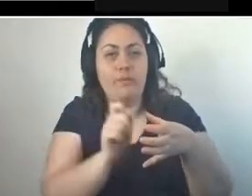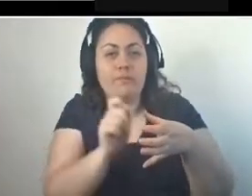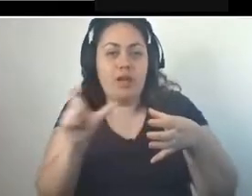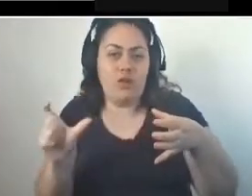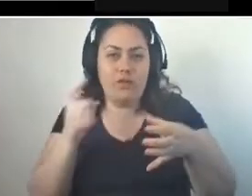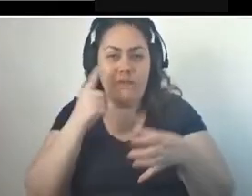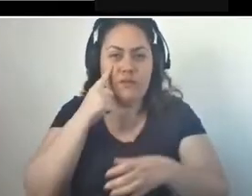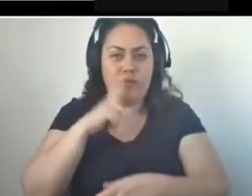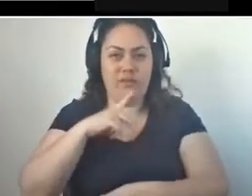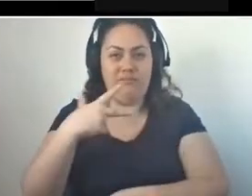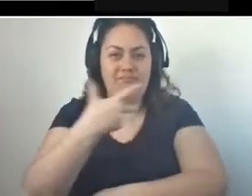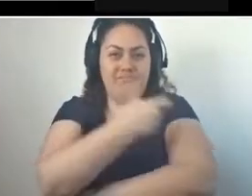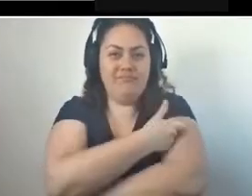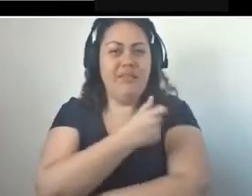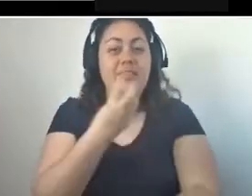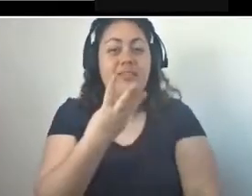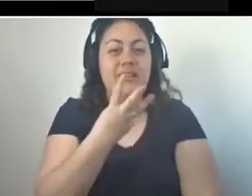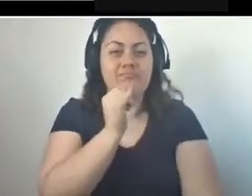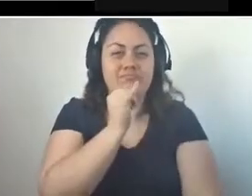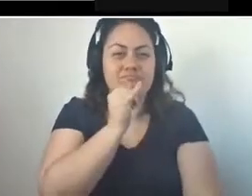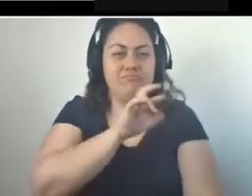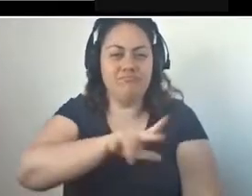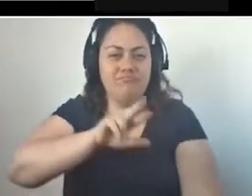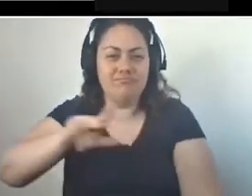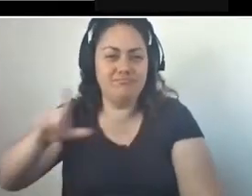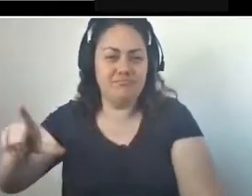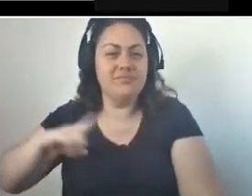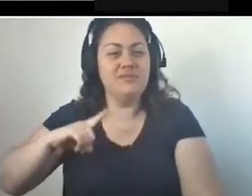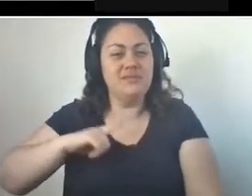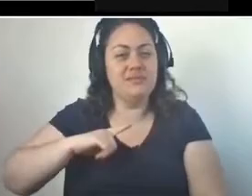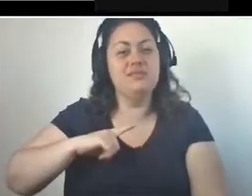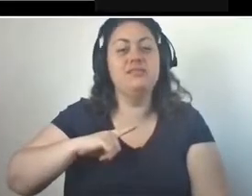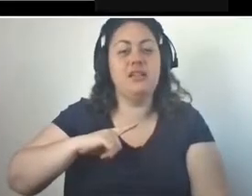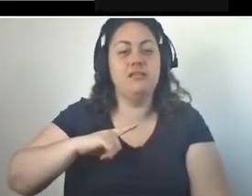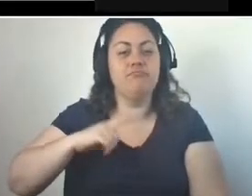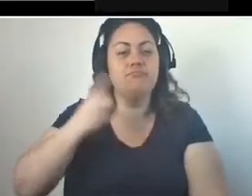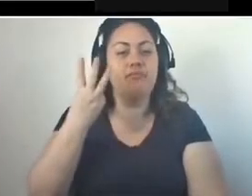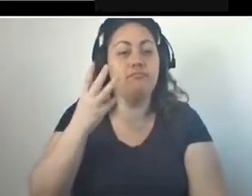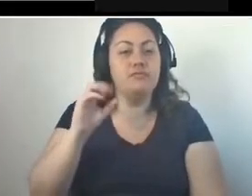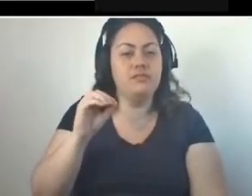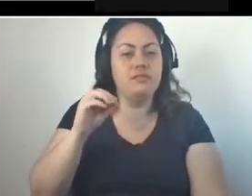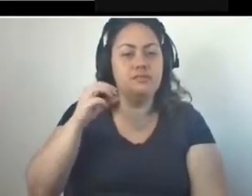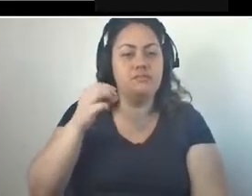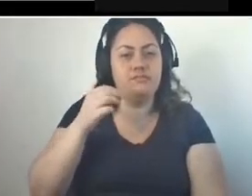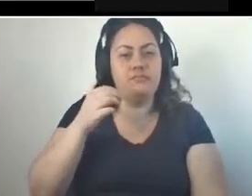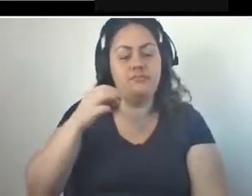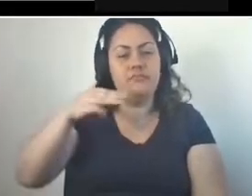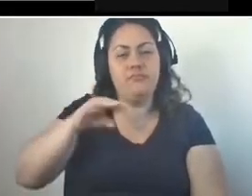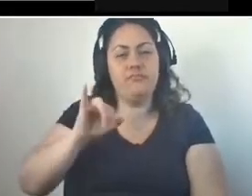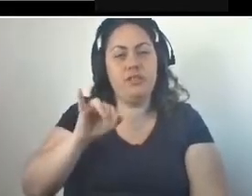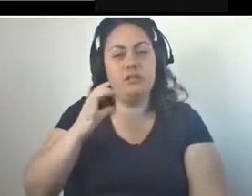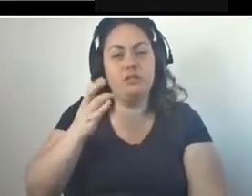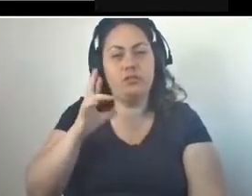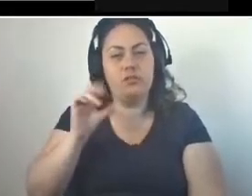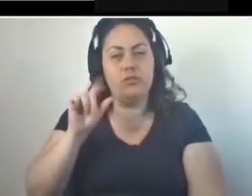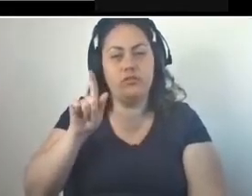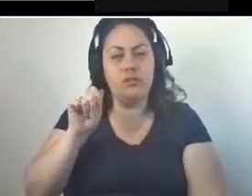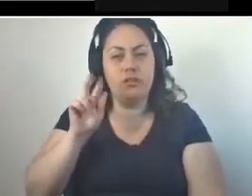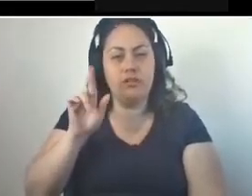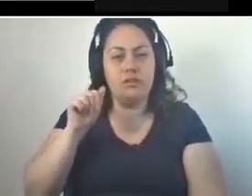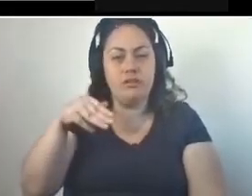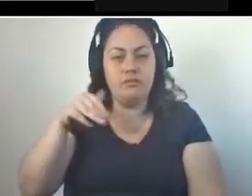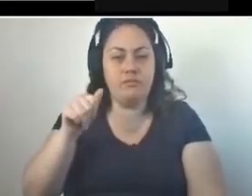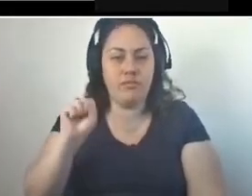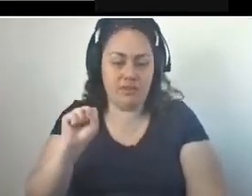testaram, eles ficaram 30 microgramas. Então, eles têm uma dose de anticorpos neutralizantes, em geral, melhor, né,